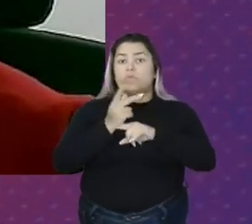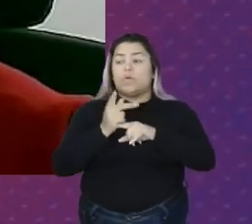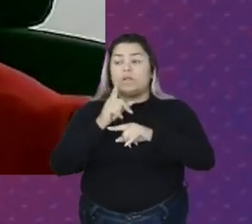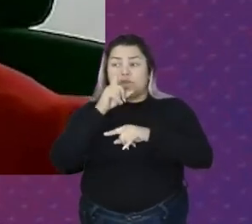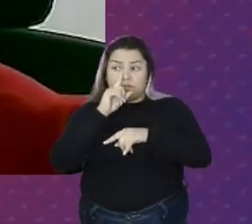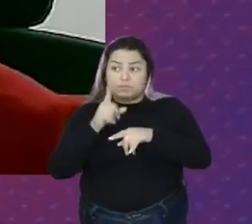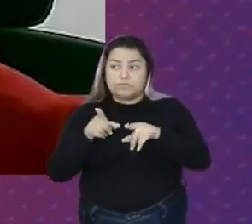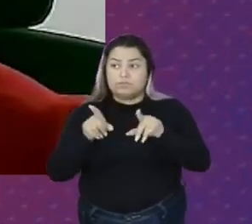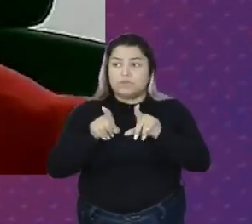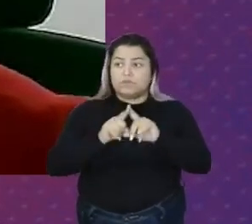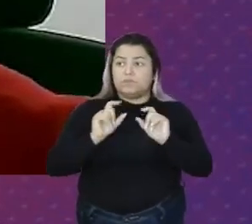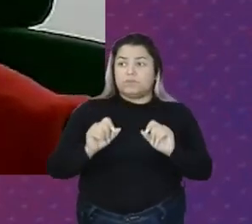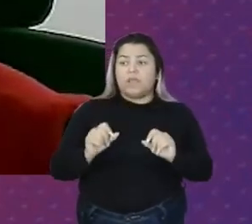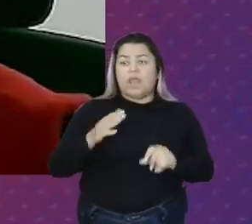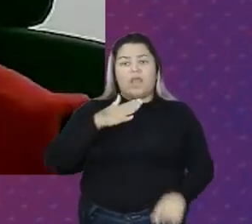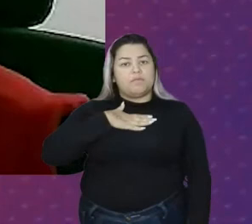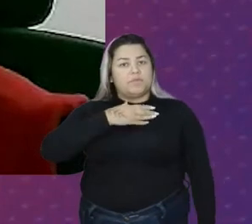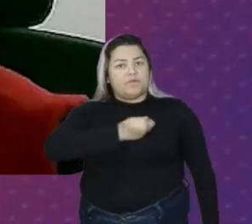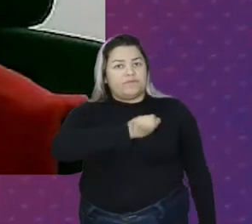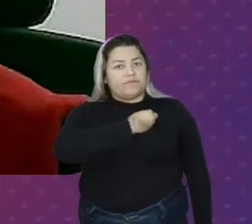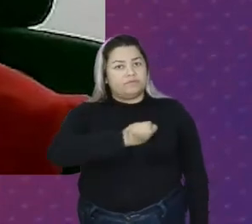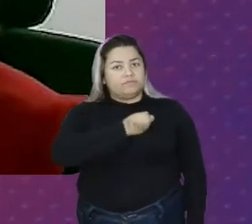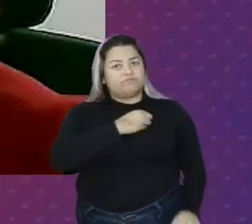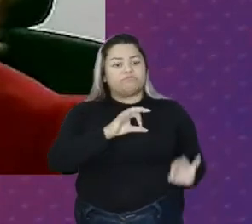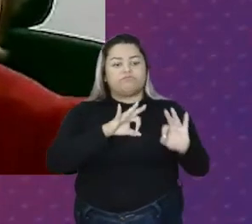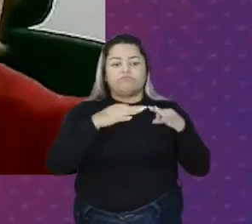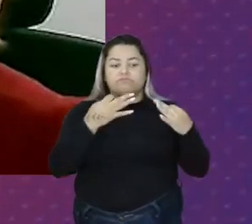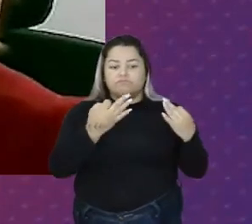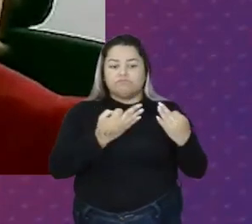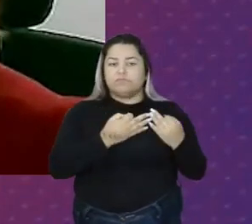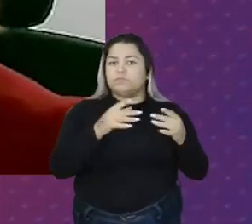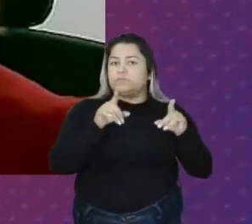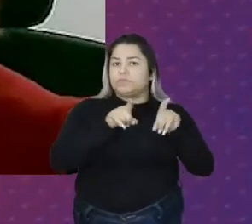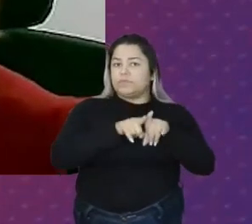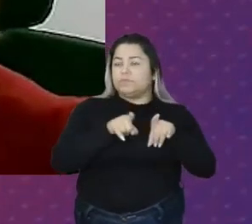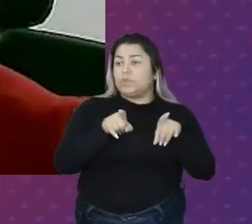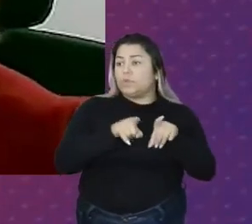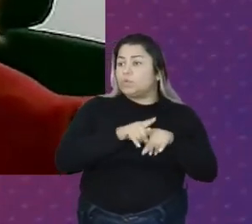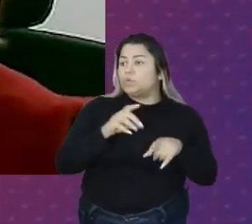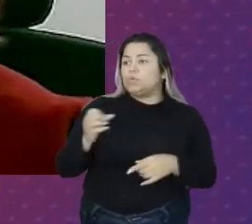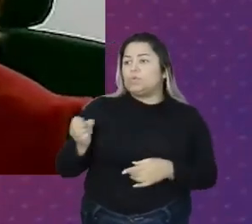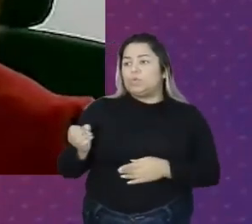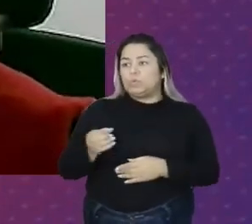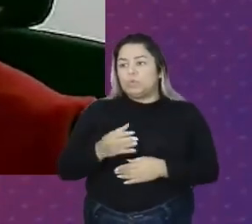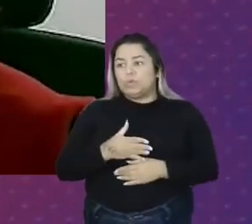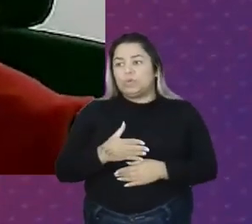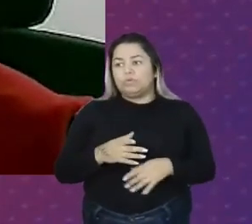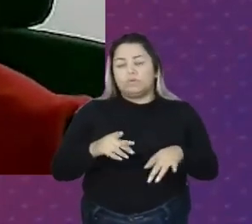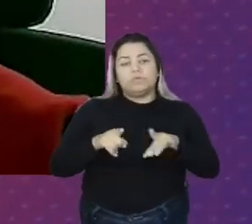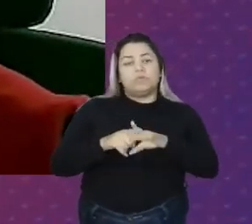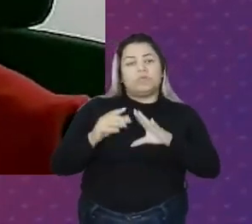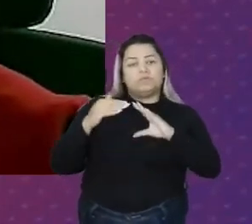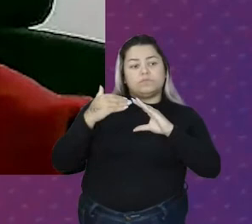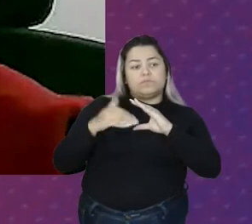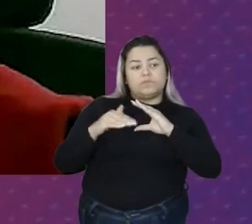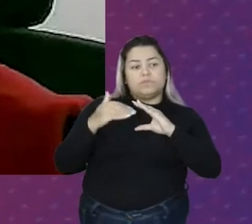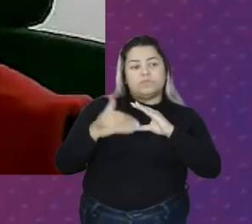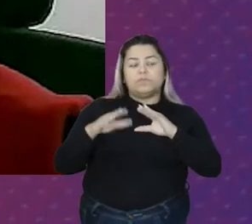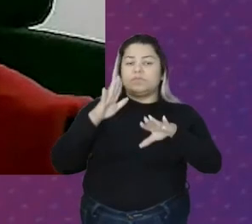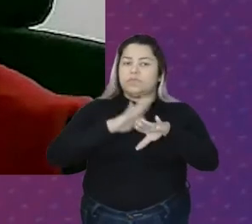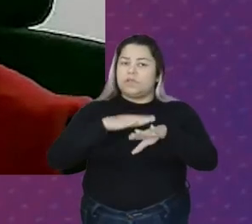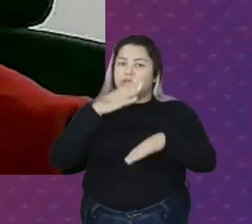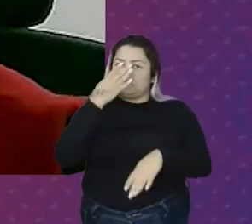depois cassariam a minha vida e a da minha família. E esse mesmo e-mail foi encaminhado para mais